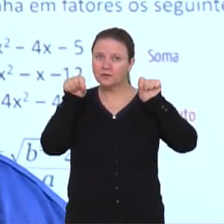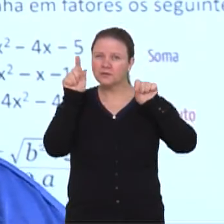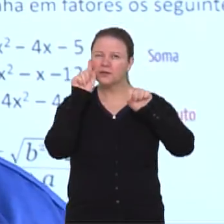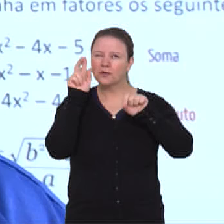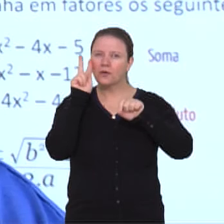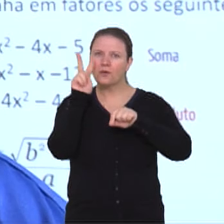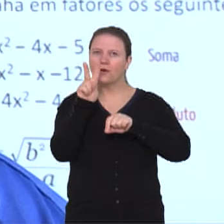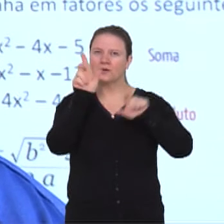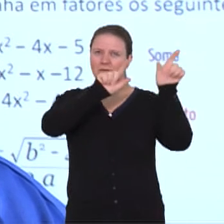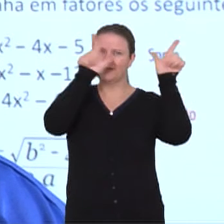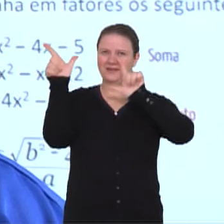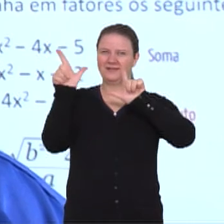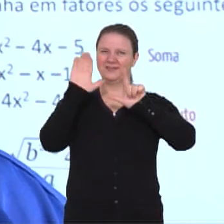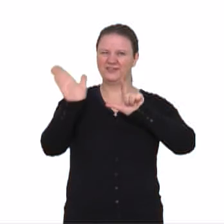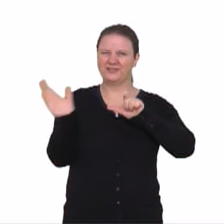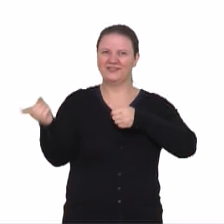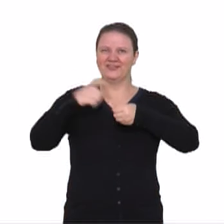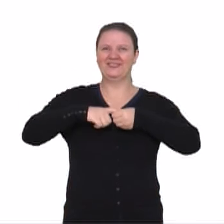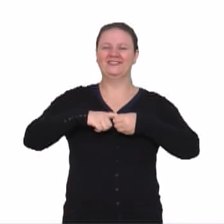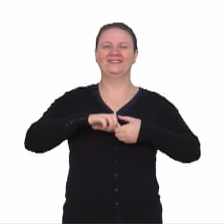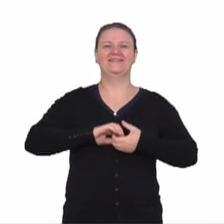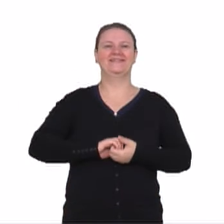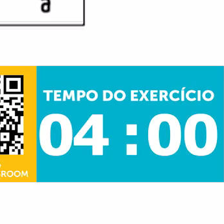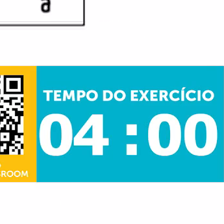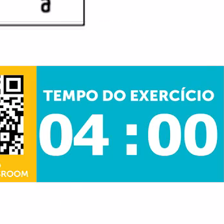eu estou deixando para vocês. Eu volto já.